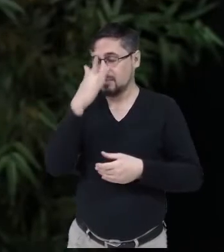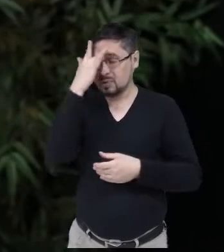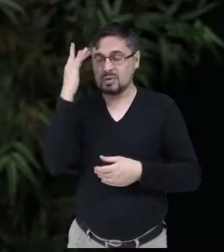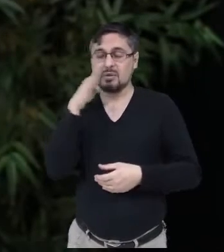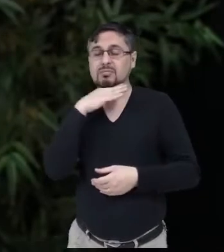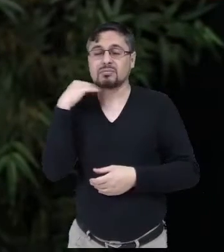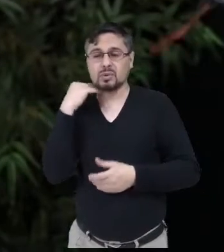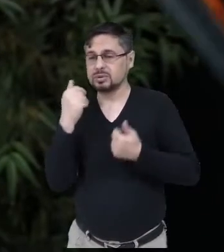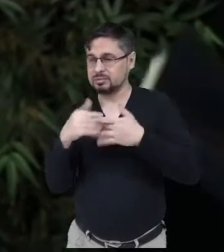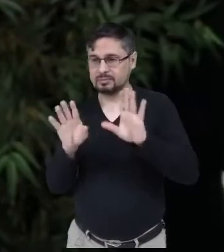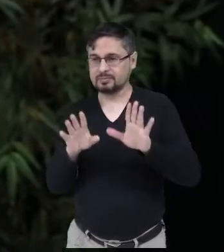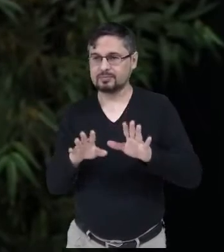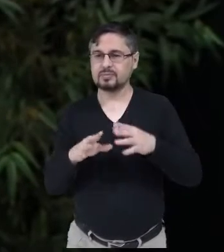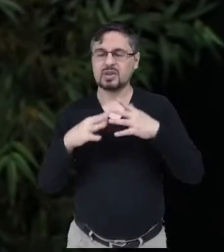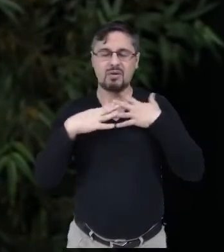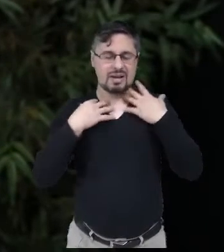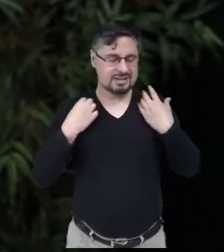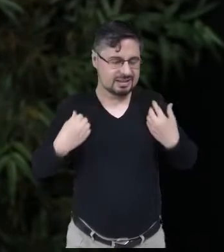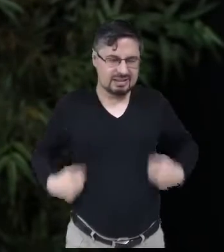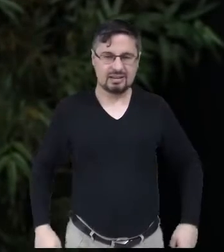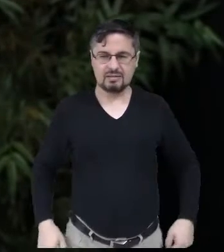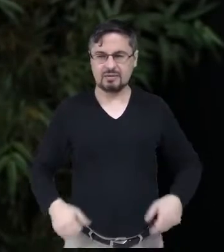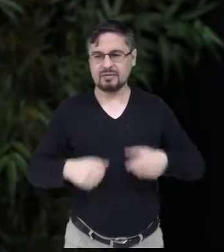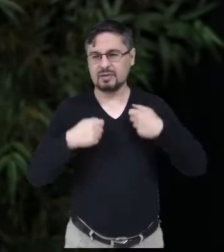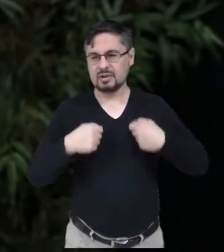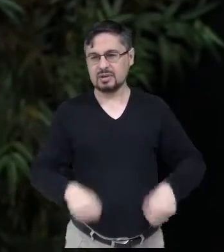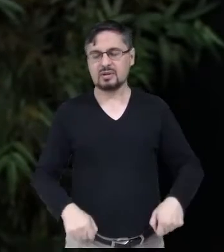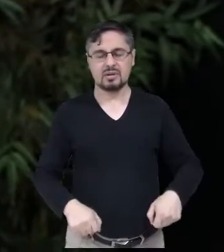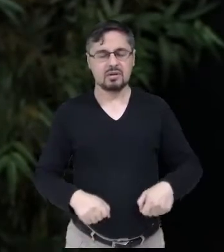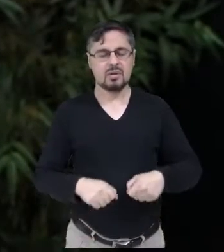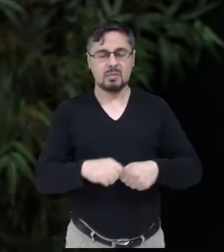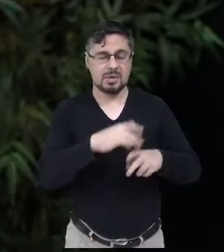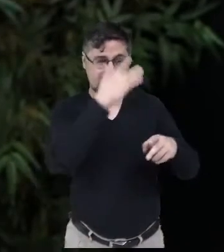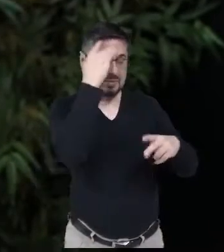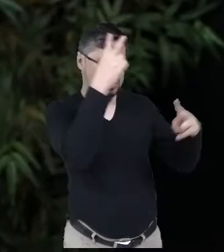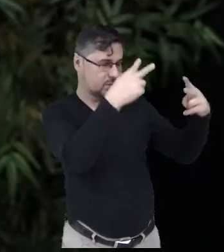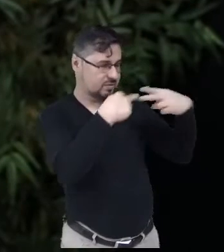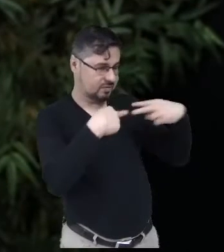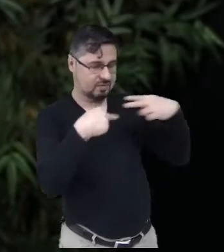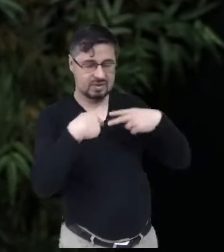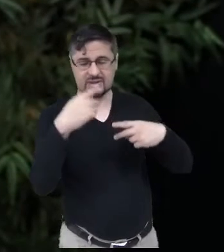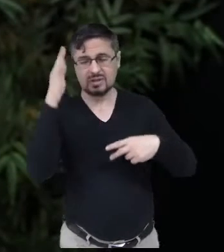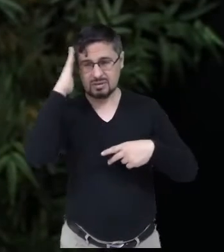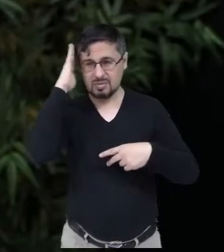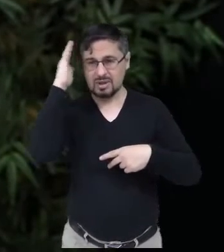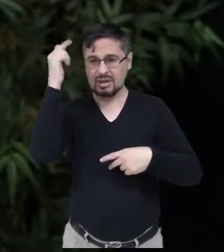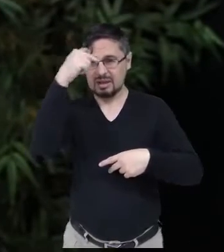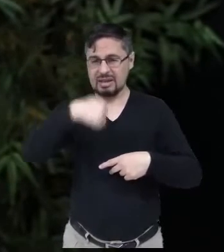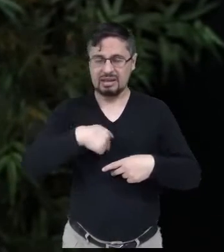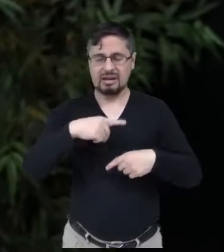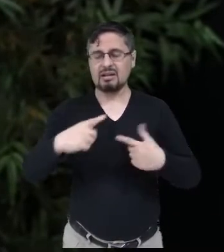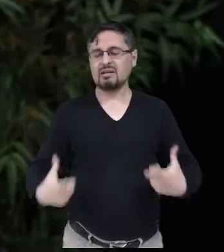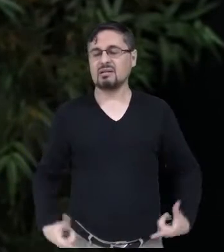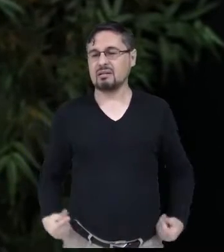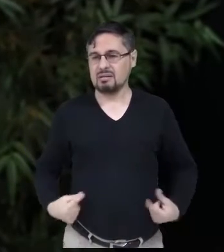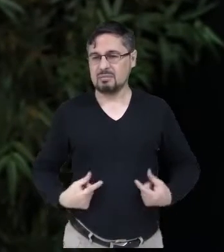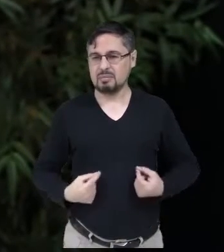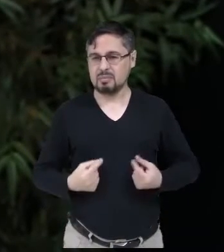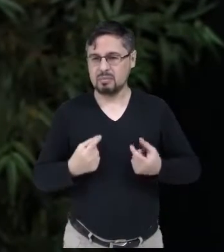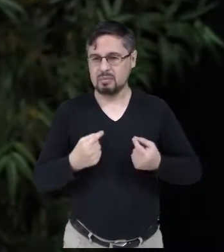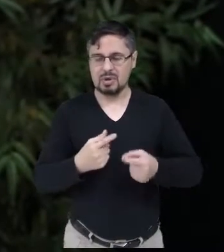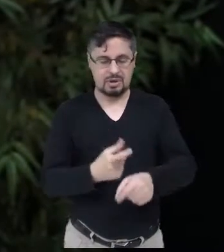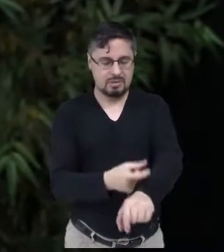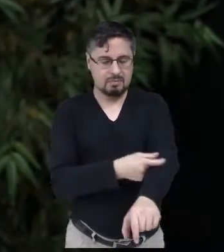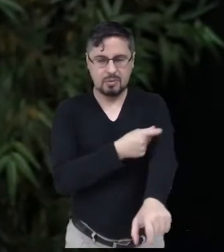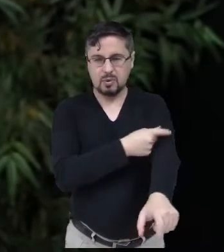leproso precisava rasgar as suas roupas para que as outras pessoas vissem e pudessem identificar que ali vinha um leproso.